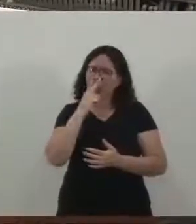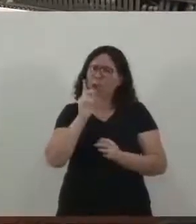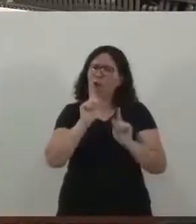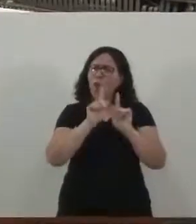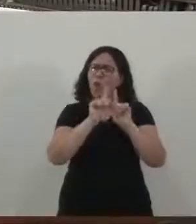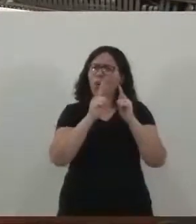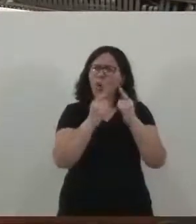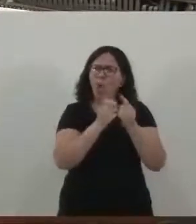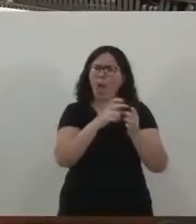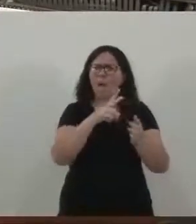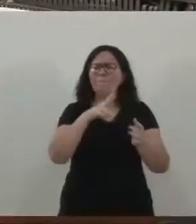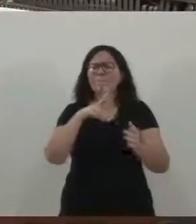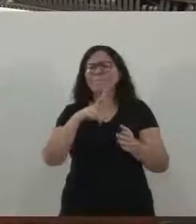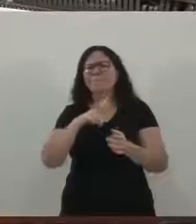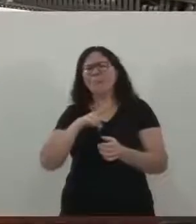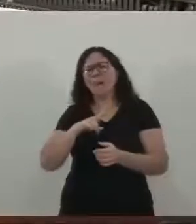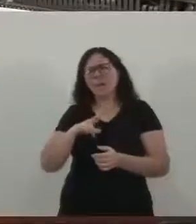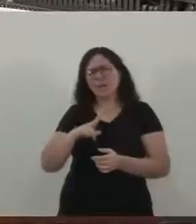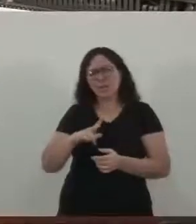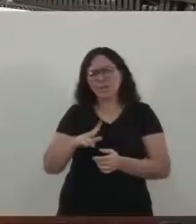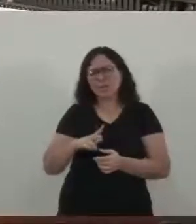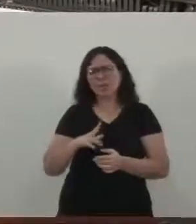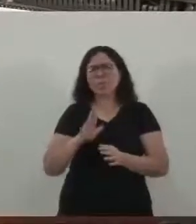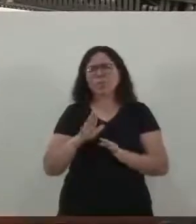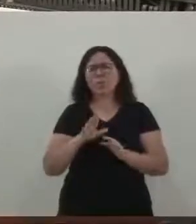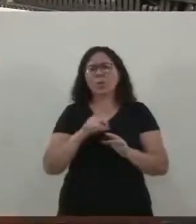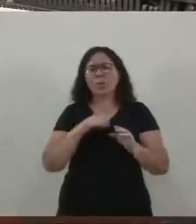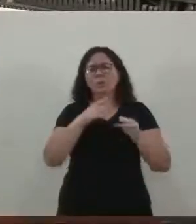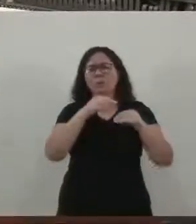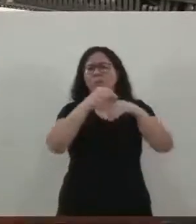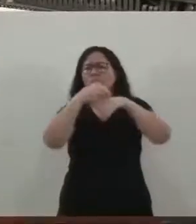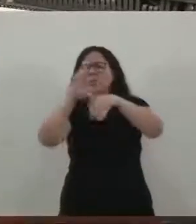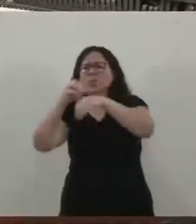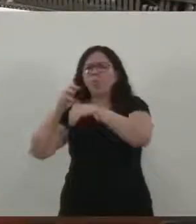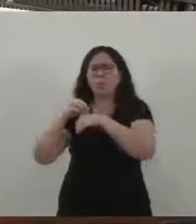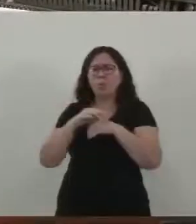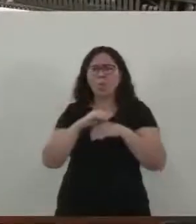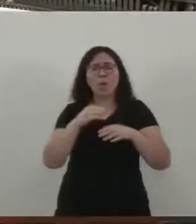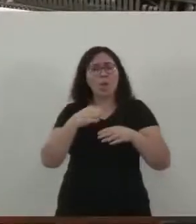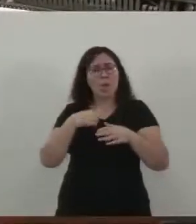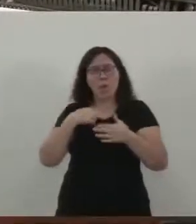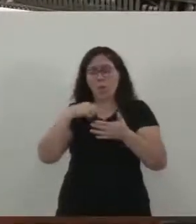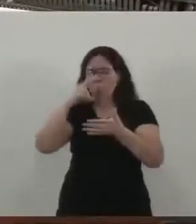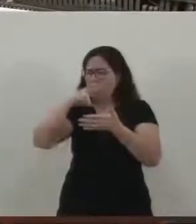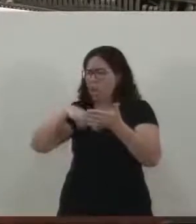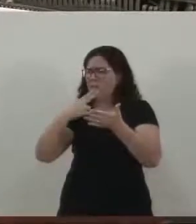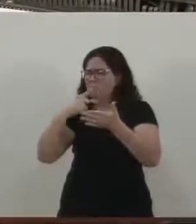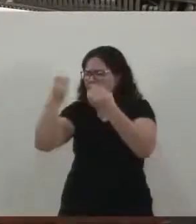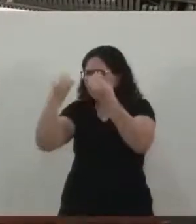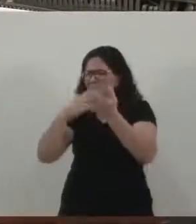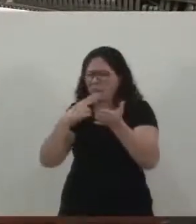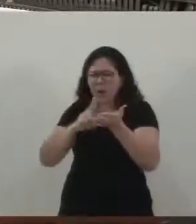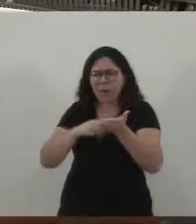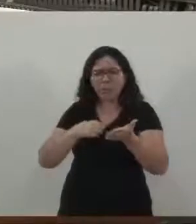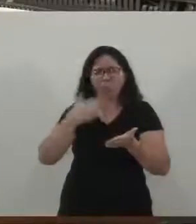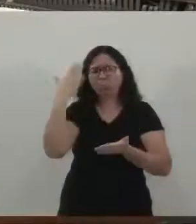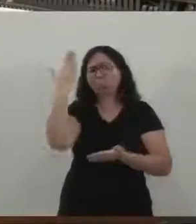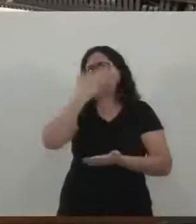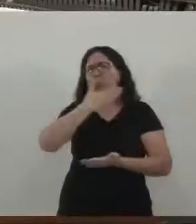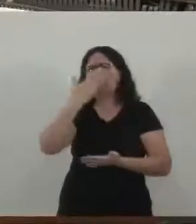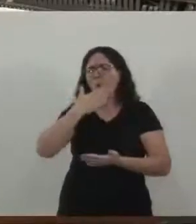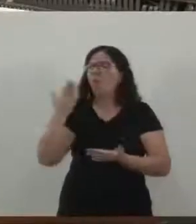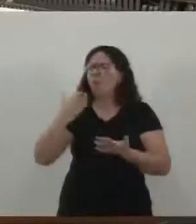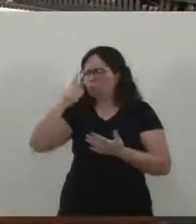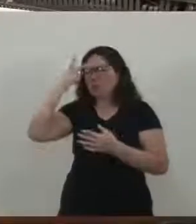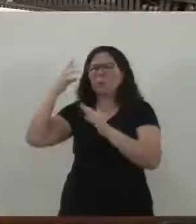grupos são particulares, devem, muitas vezes se compartilham alguma coisa. Eu não li essa carta. Até hoje eu ouvi alguém falando